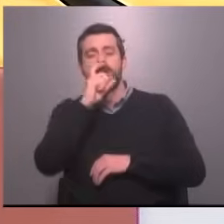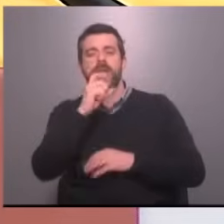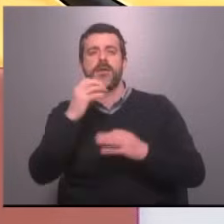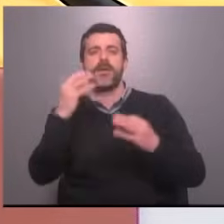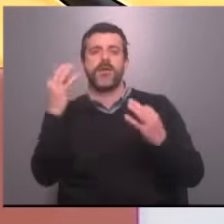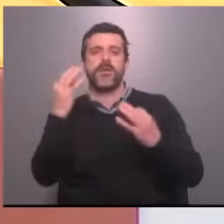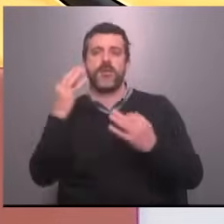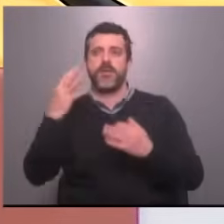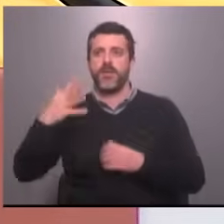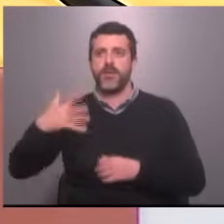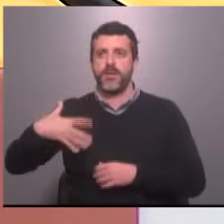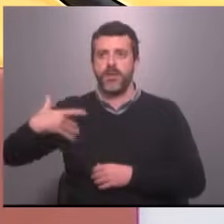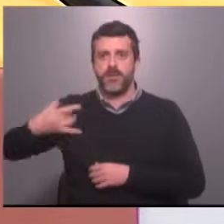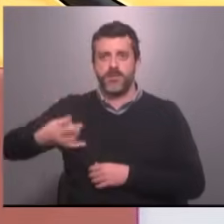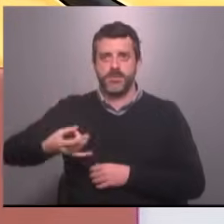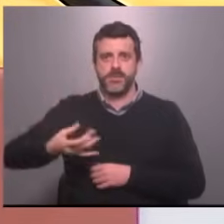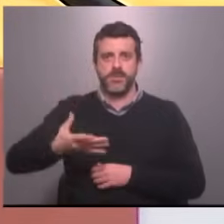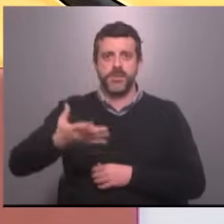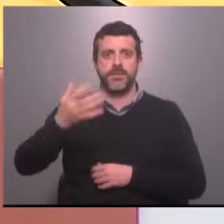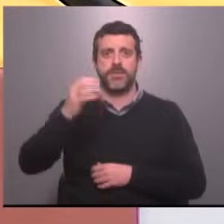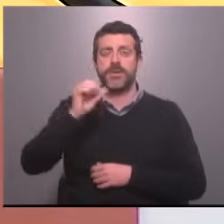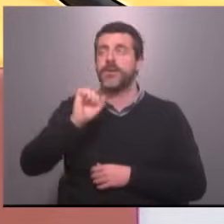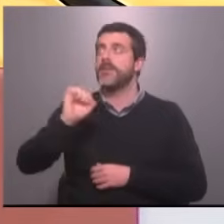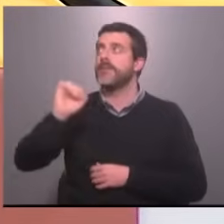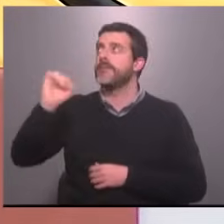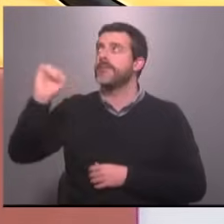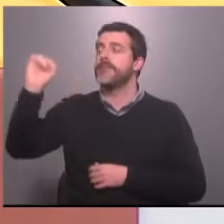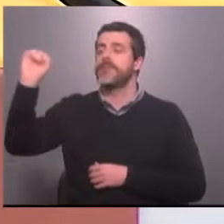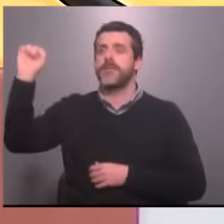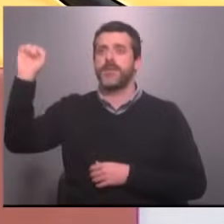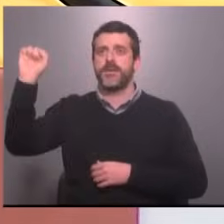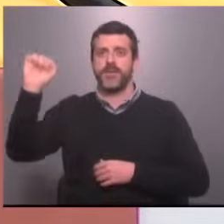lembrado da sua